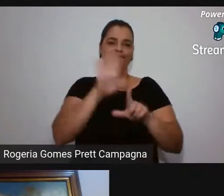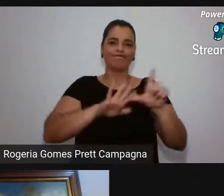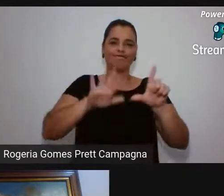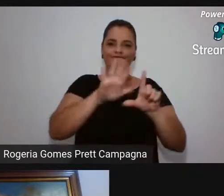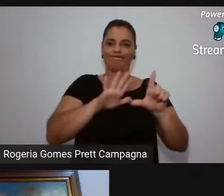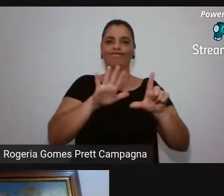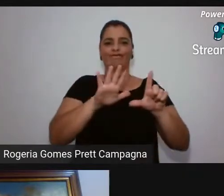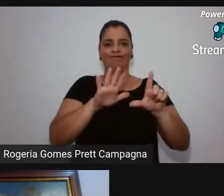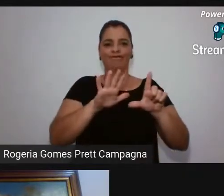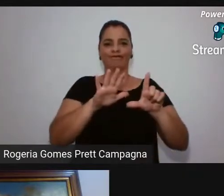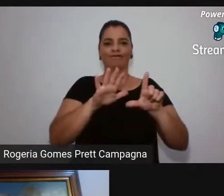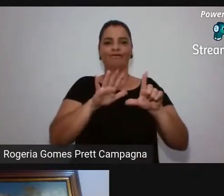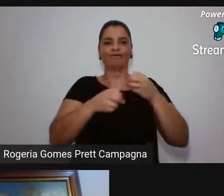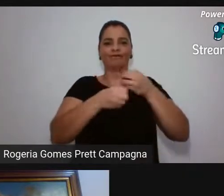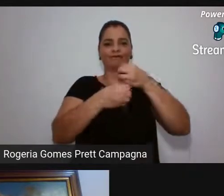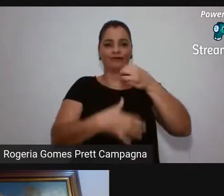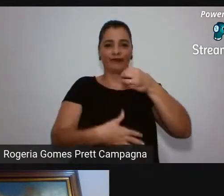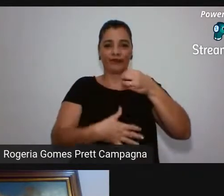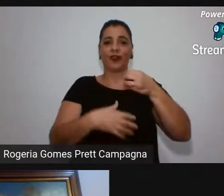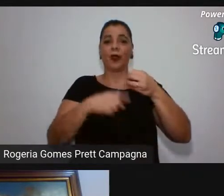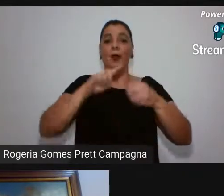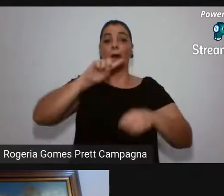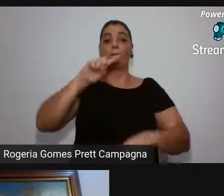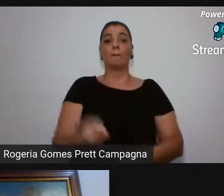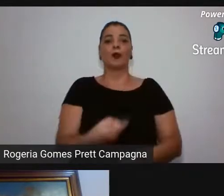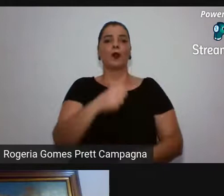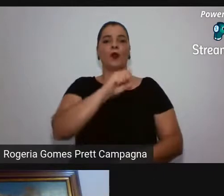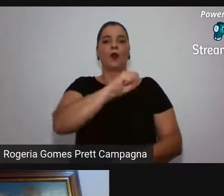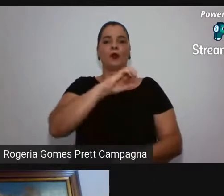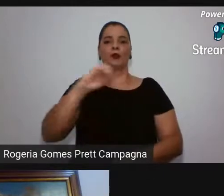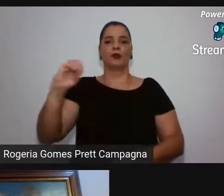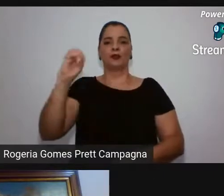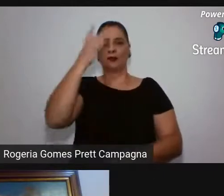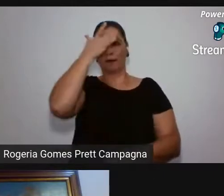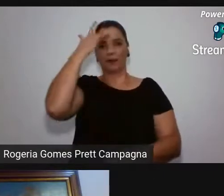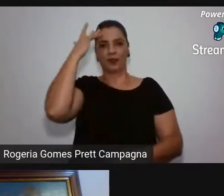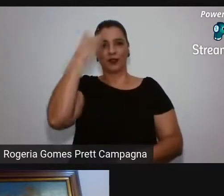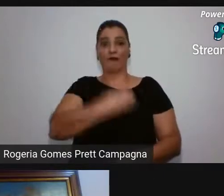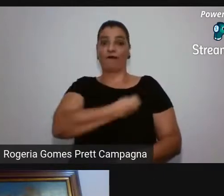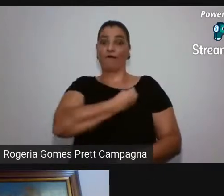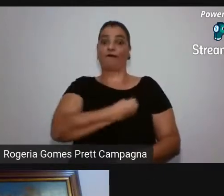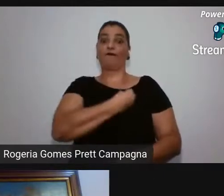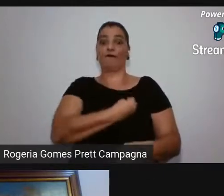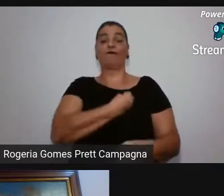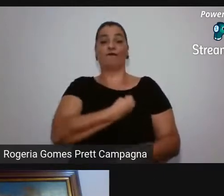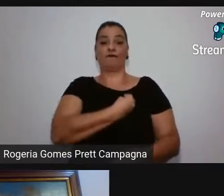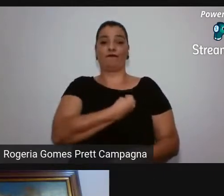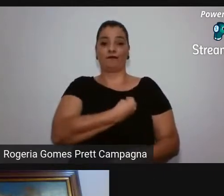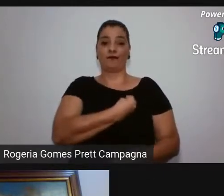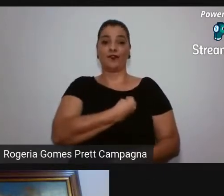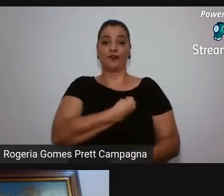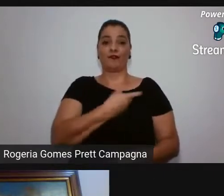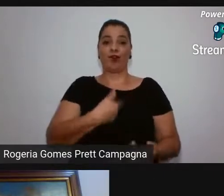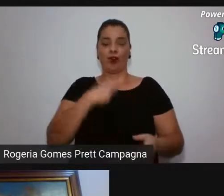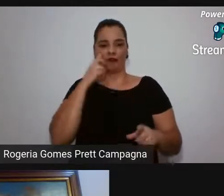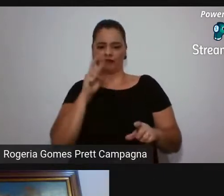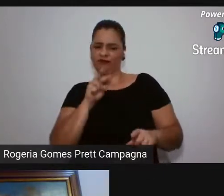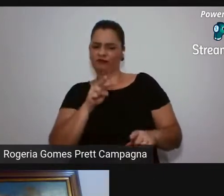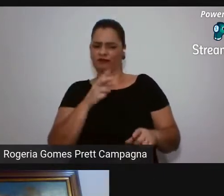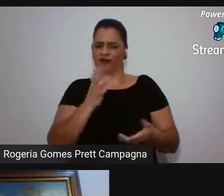quando eu olhei da última vez, 1.800 pessoas assistiam ao vivo, né? E eu aqui dei uma olhada há